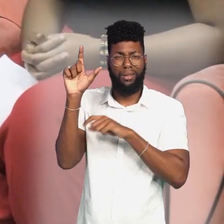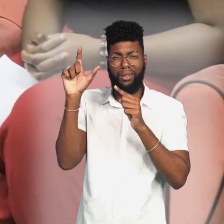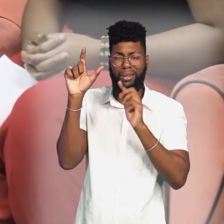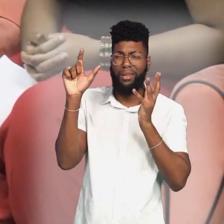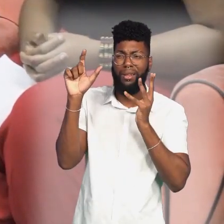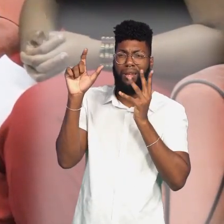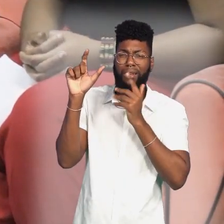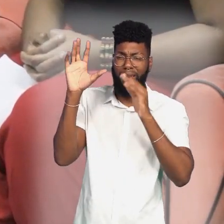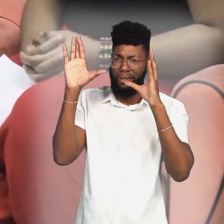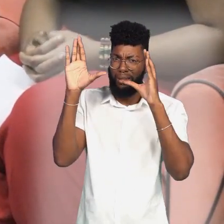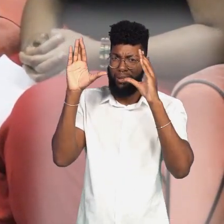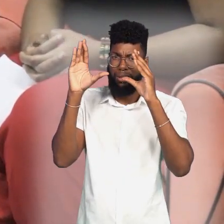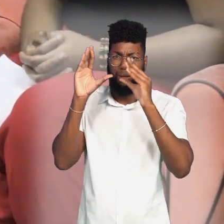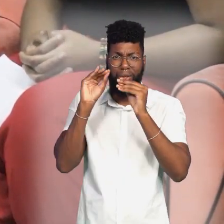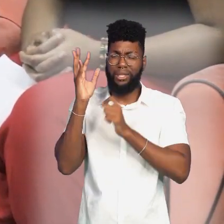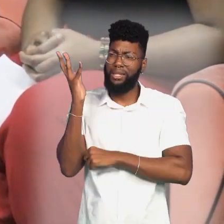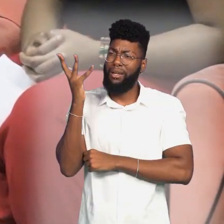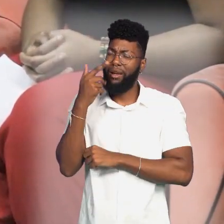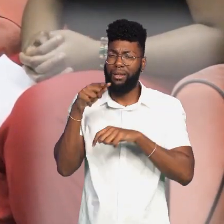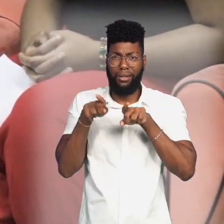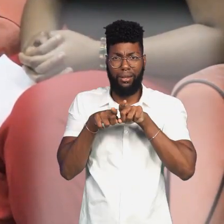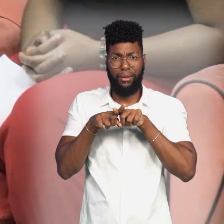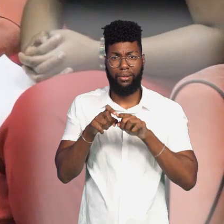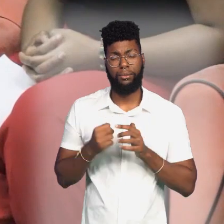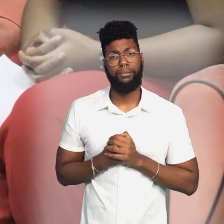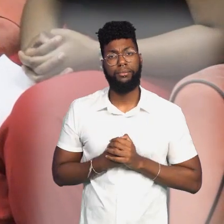a noite vai ser bela. Então,